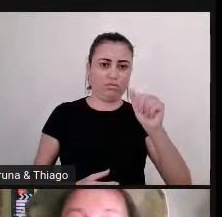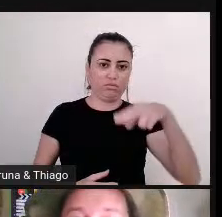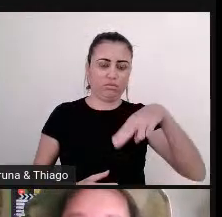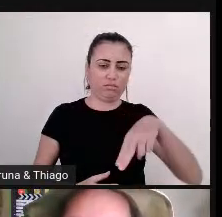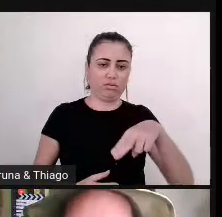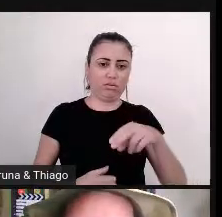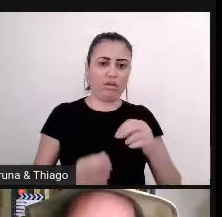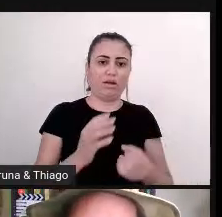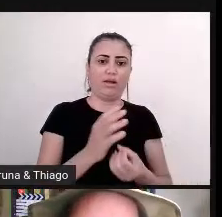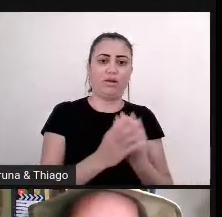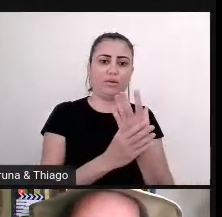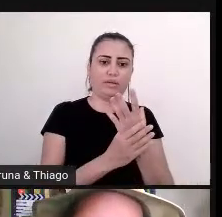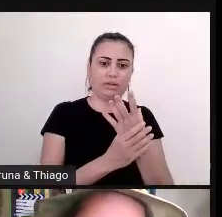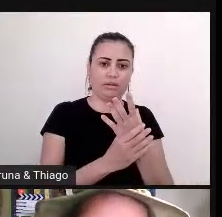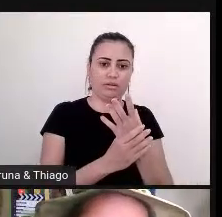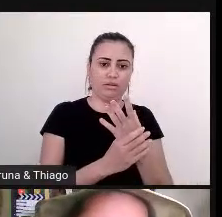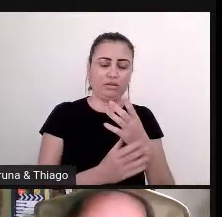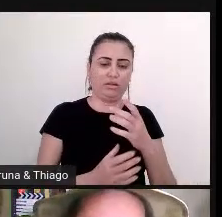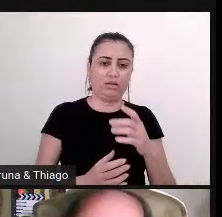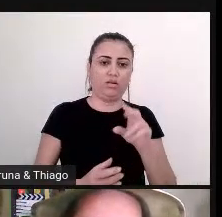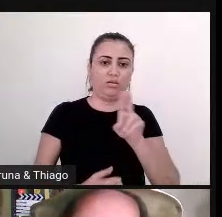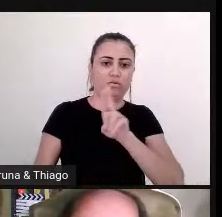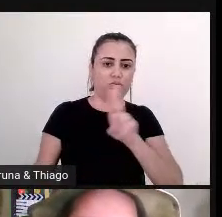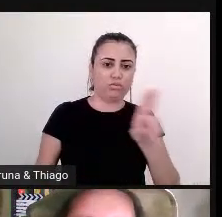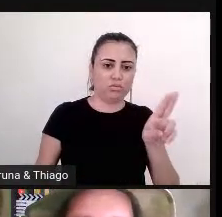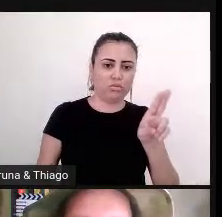que no caso é Peconhento, tá aqui, ó, né?